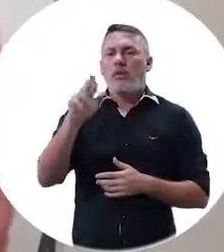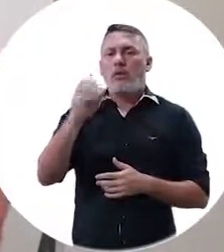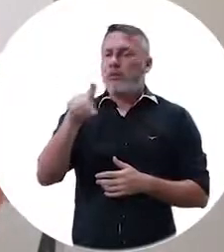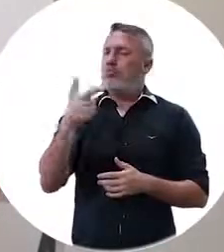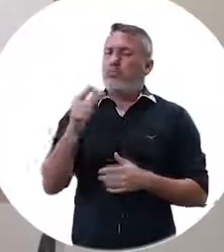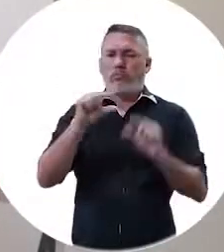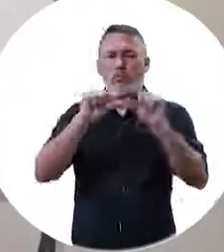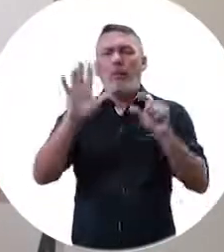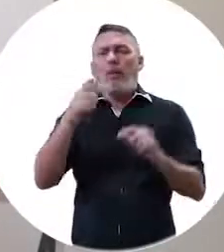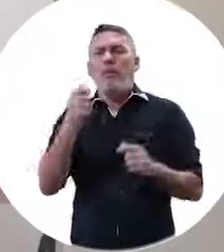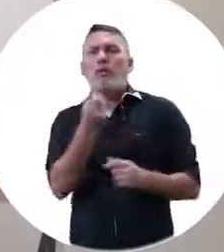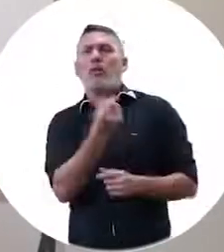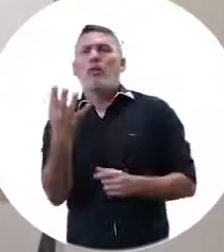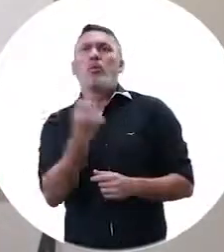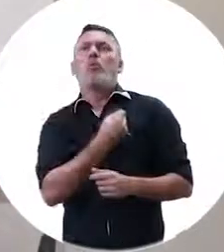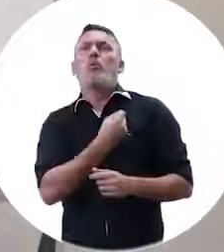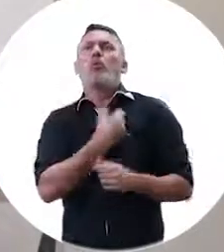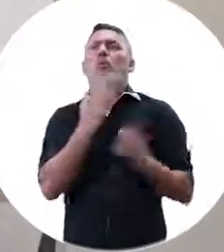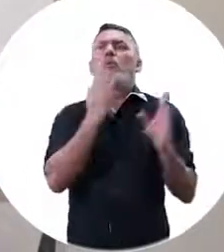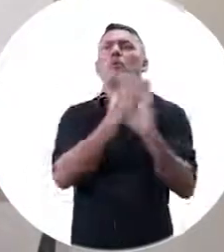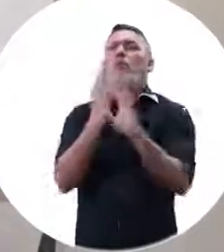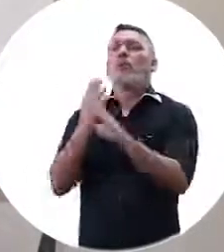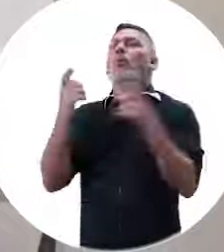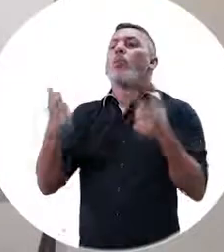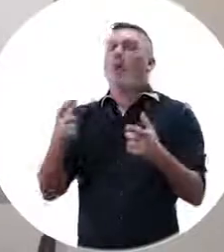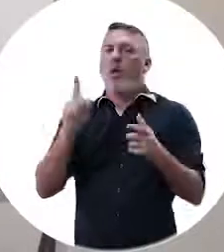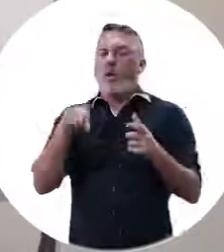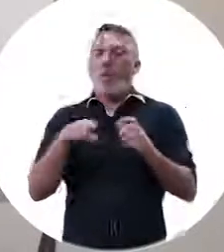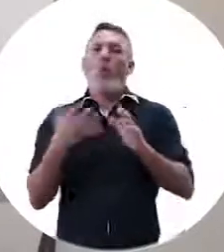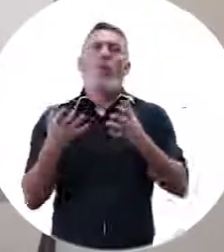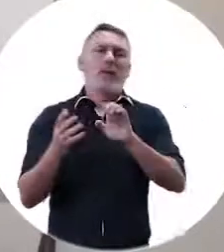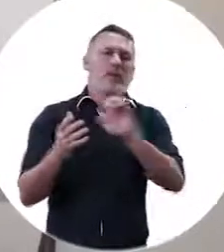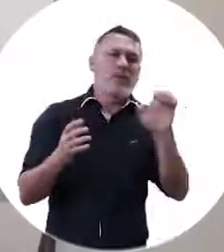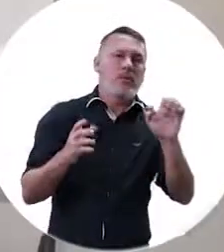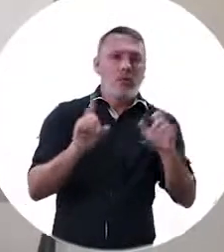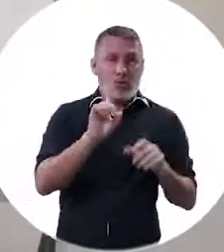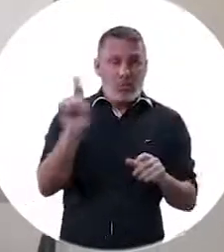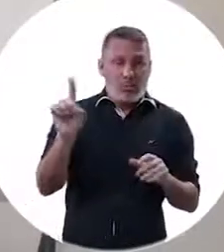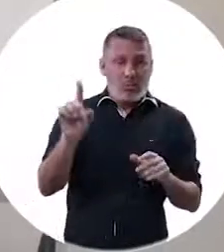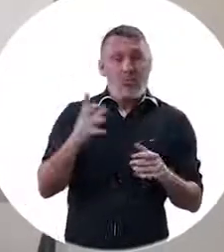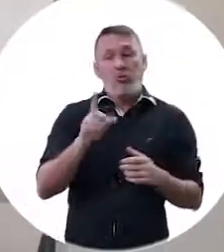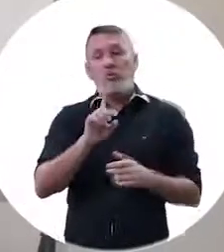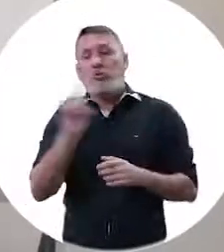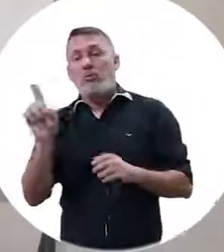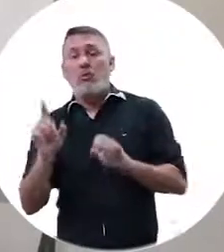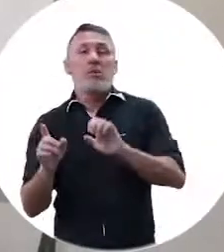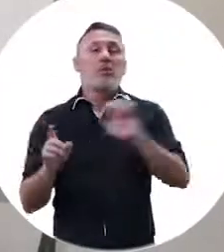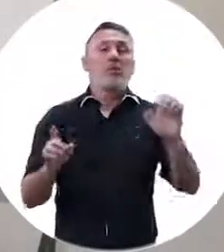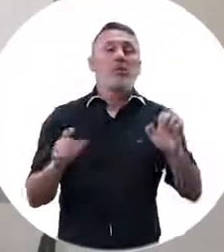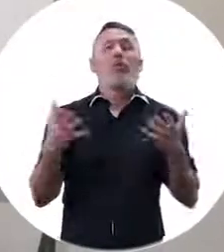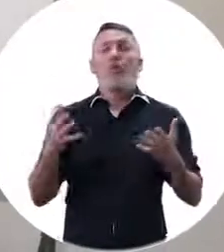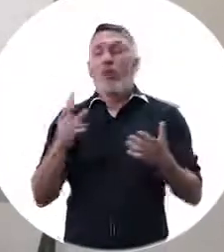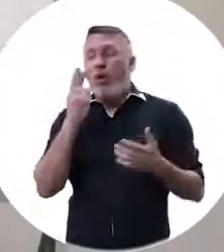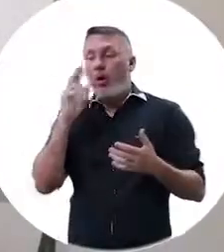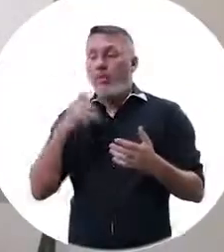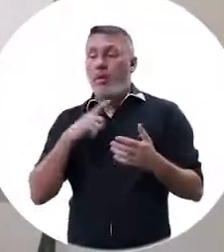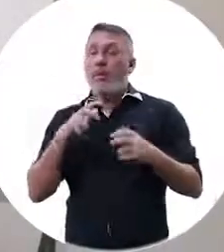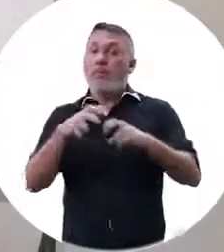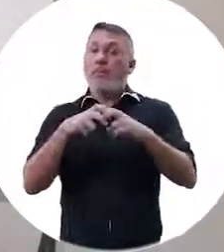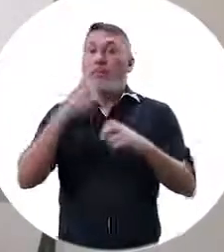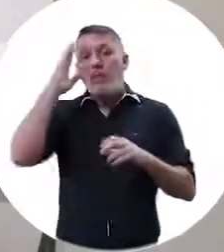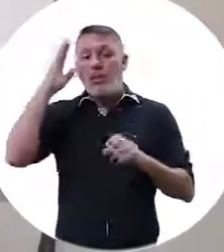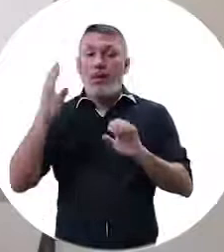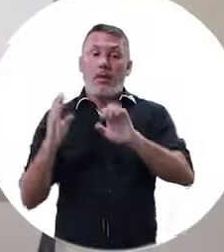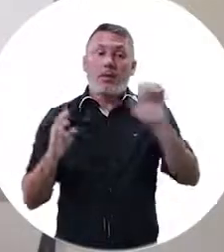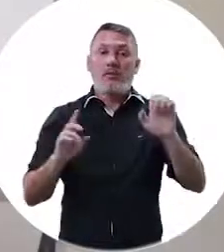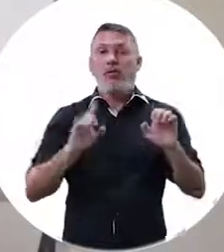vai posteriormente enumerar a cadeia. Você vai enumerar da esquerda para a direita ou da direita para a esquerda? No caso, da esquerda